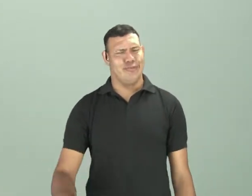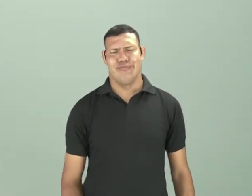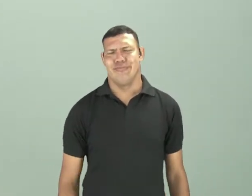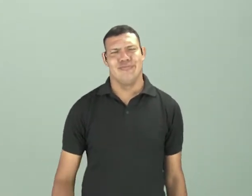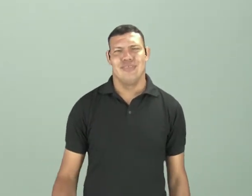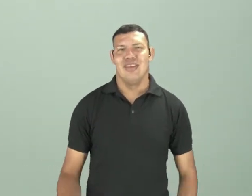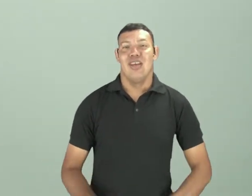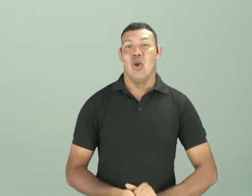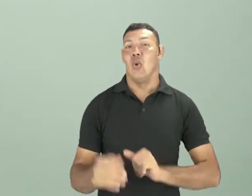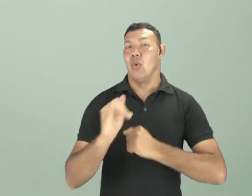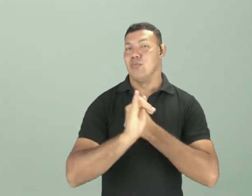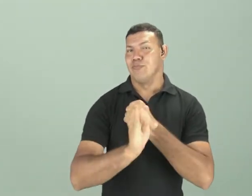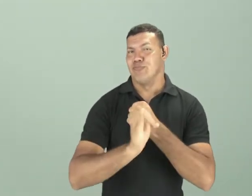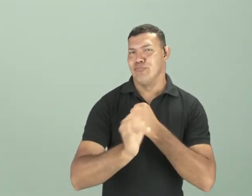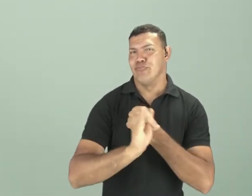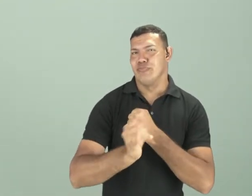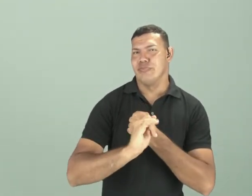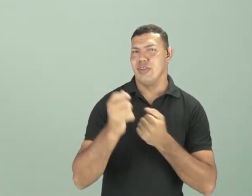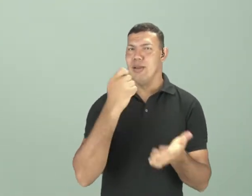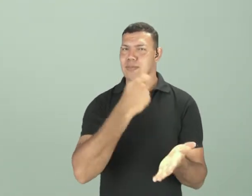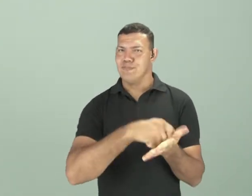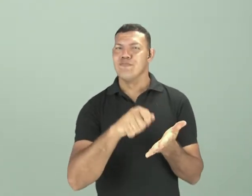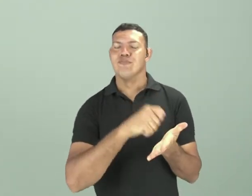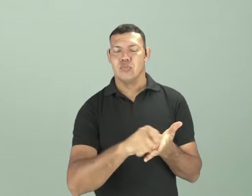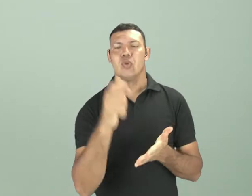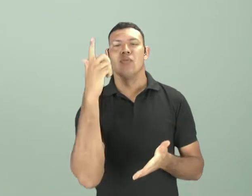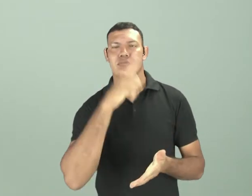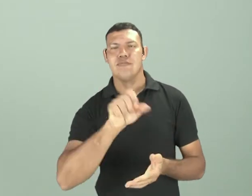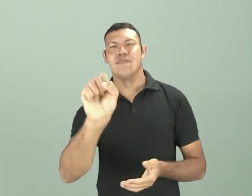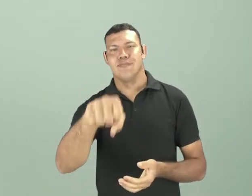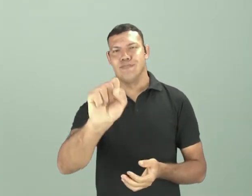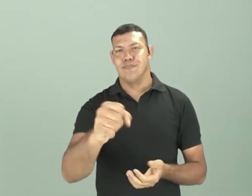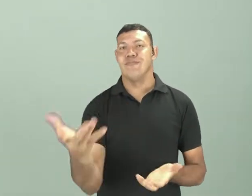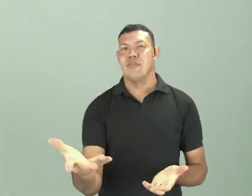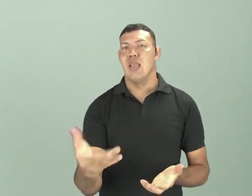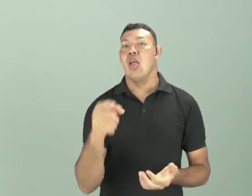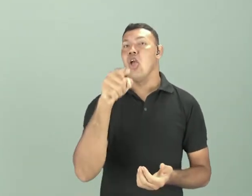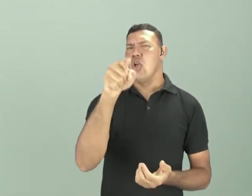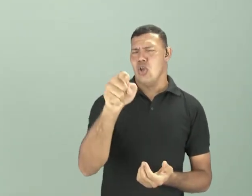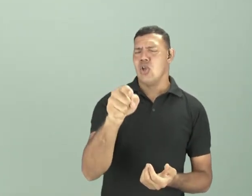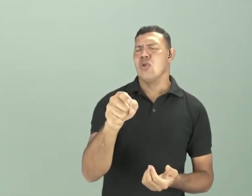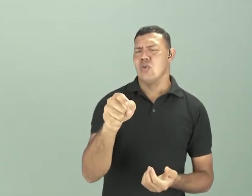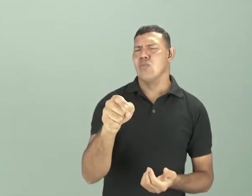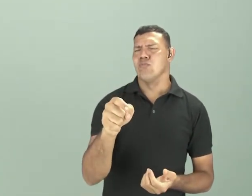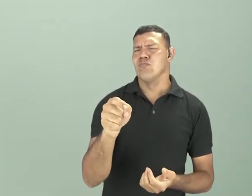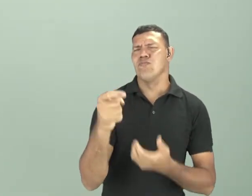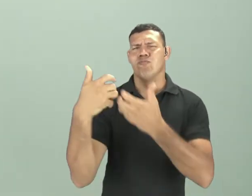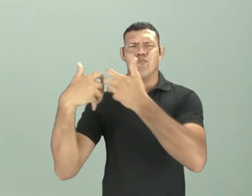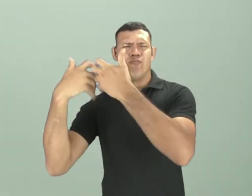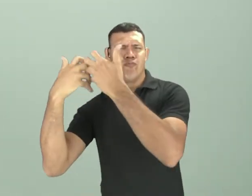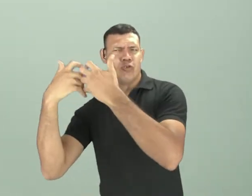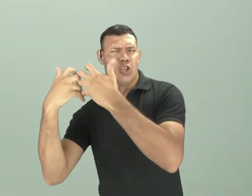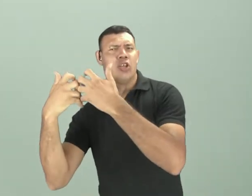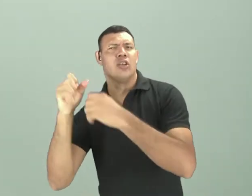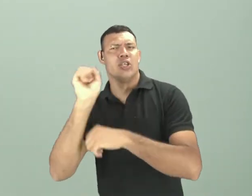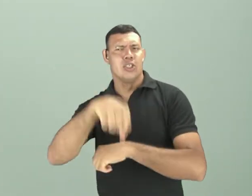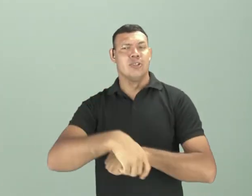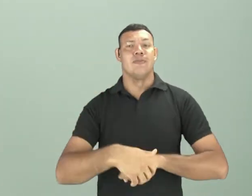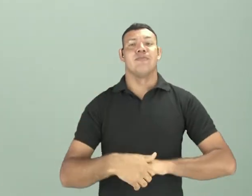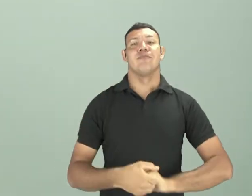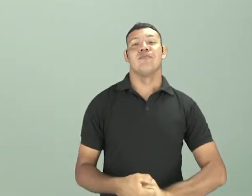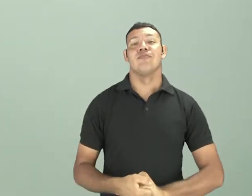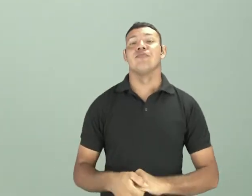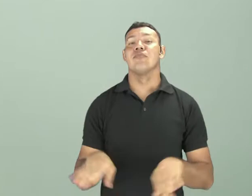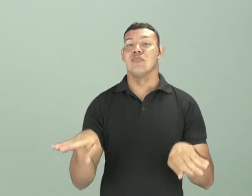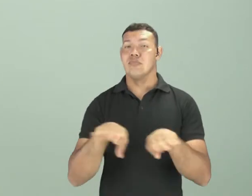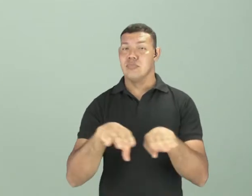o cronista, ele consegue fazer. E a partir desse texto, ele consegue fazer com que você reflita. Depois, a gente vai ver